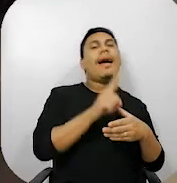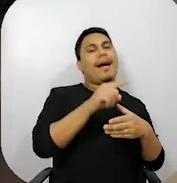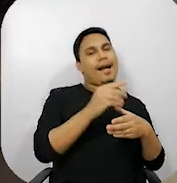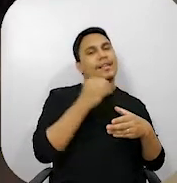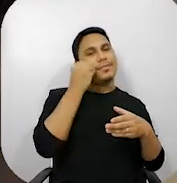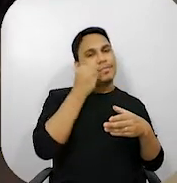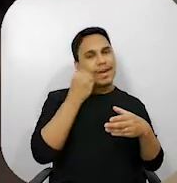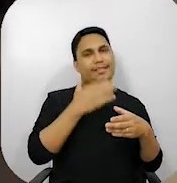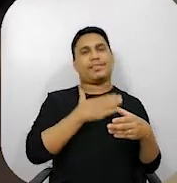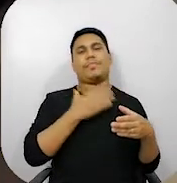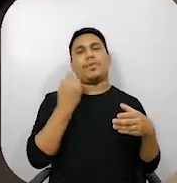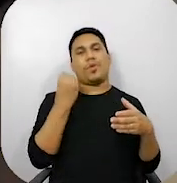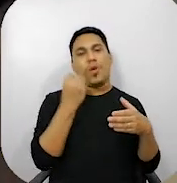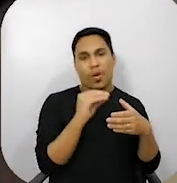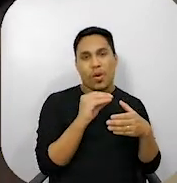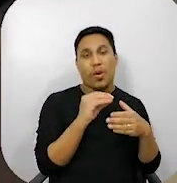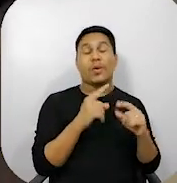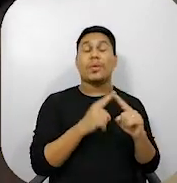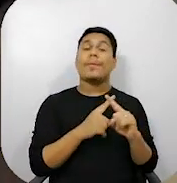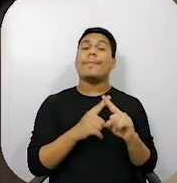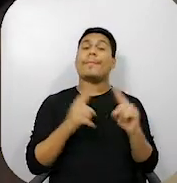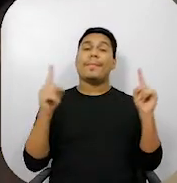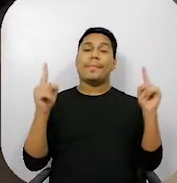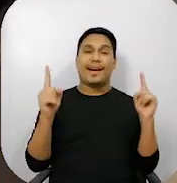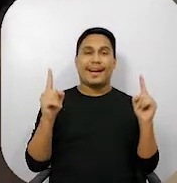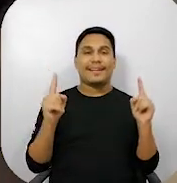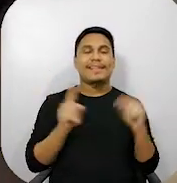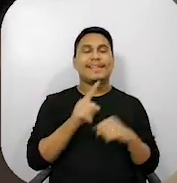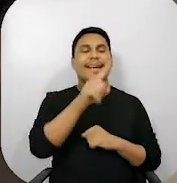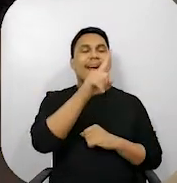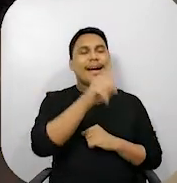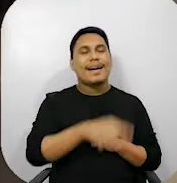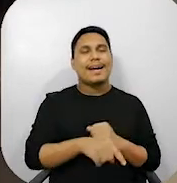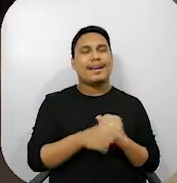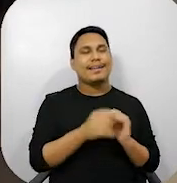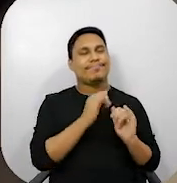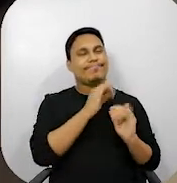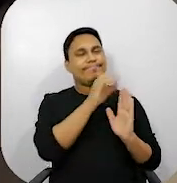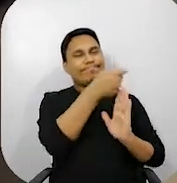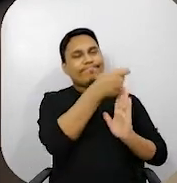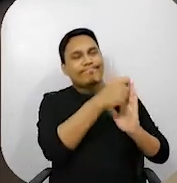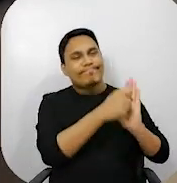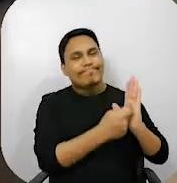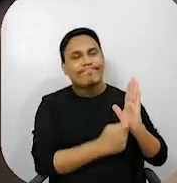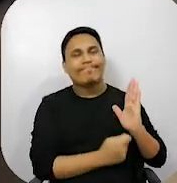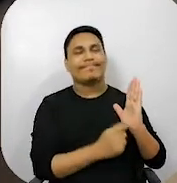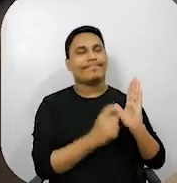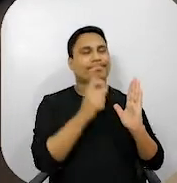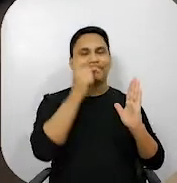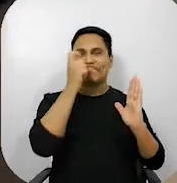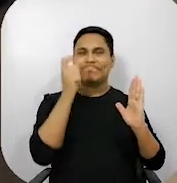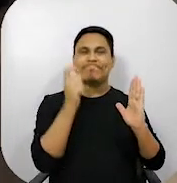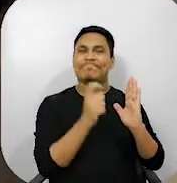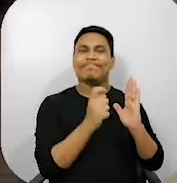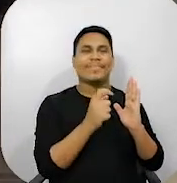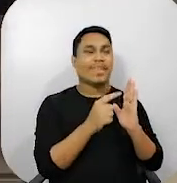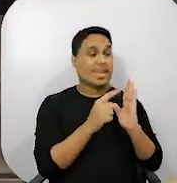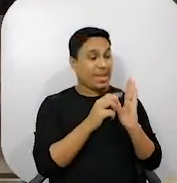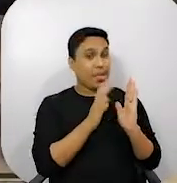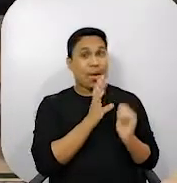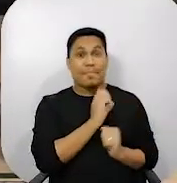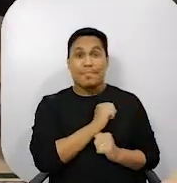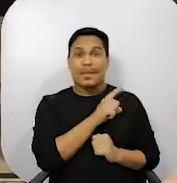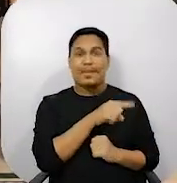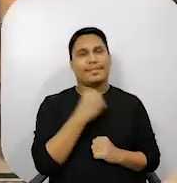entendendo mas O que é uma jornada assim bem interessante eu adorei passar por ela